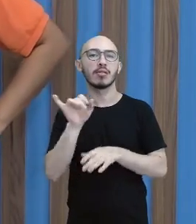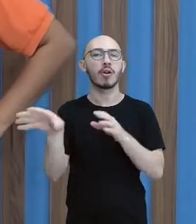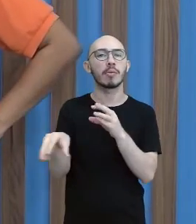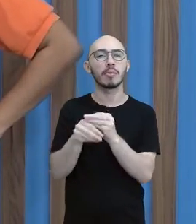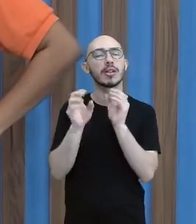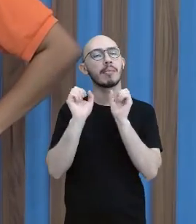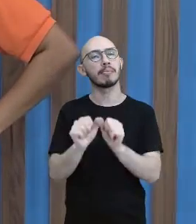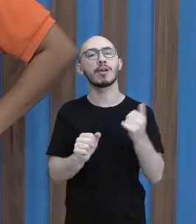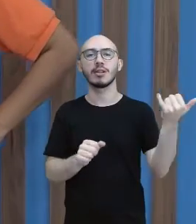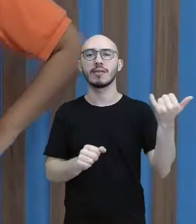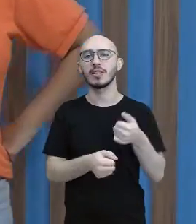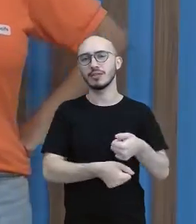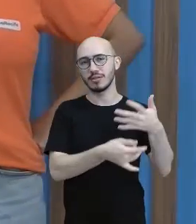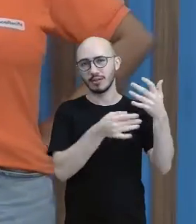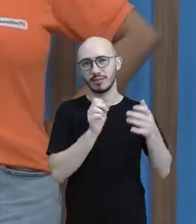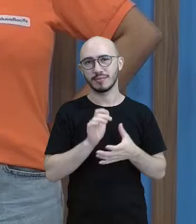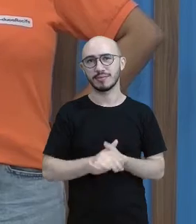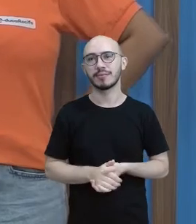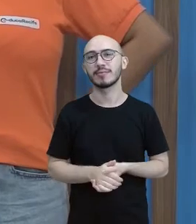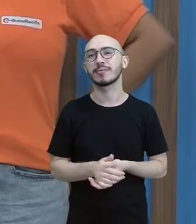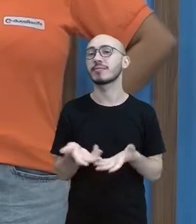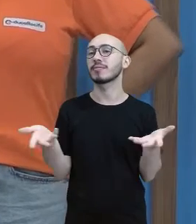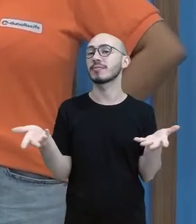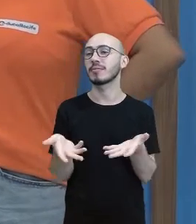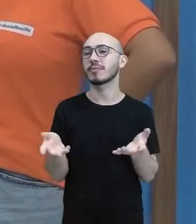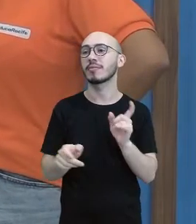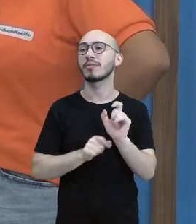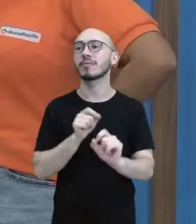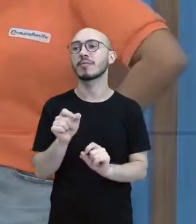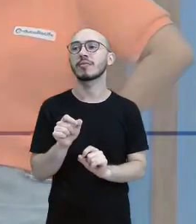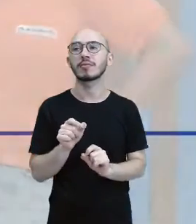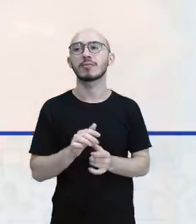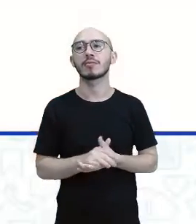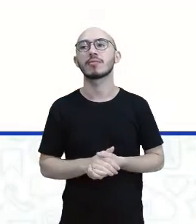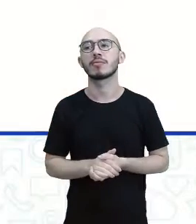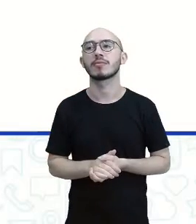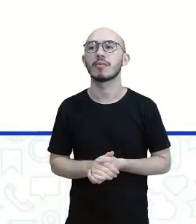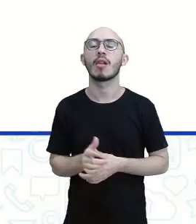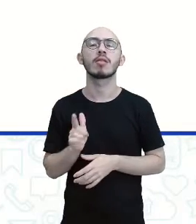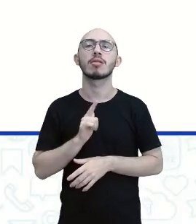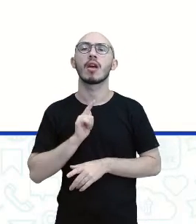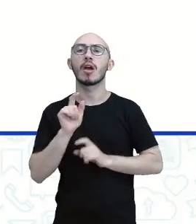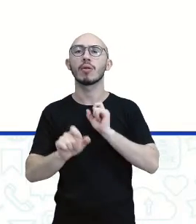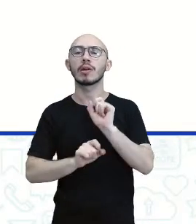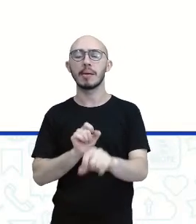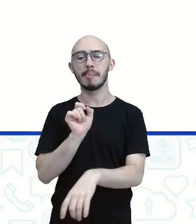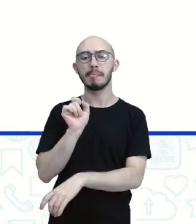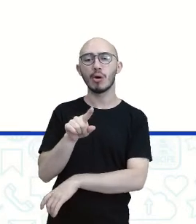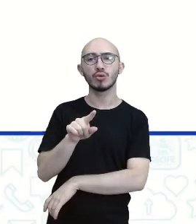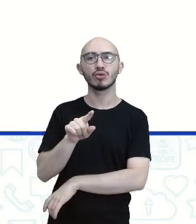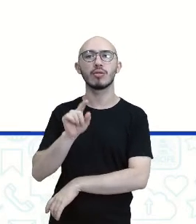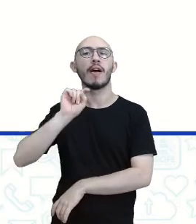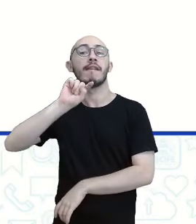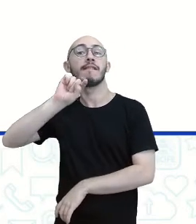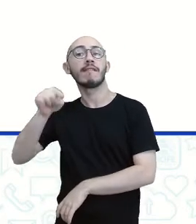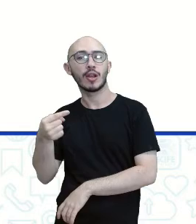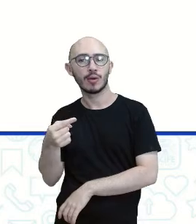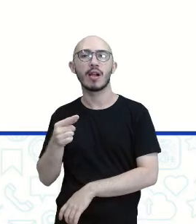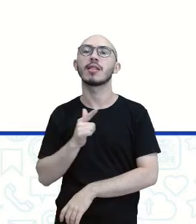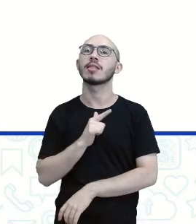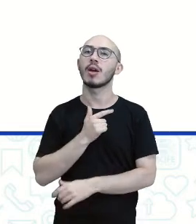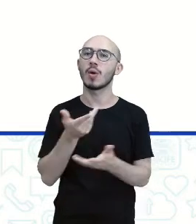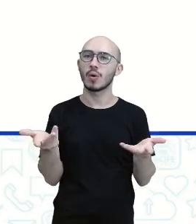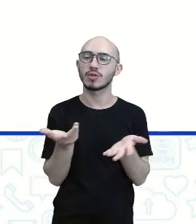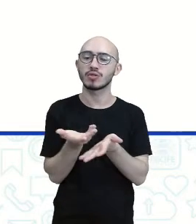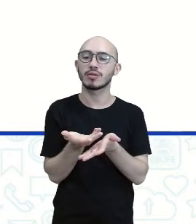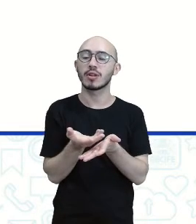uma gritadinha no chat, tá? E hoje, a gente vai trabalhar sinais de pontuação, a gente vai trabalhar a vírgula e vai trabalhar